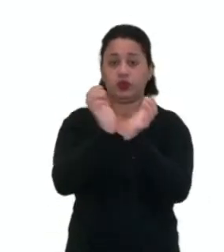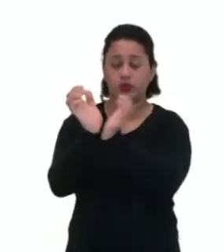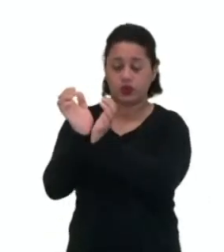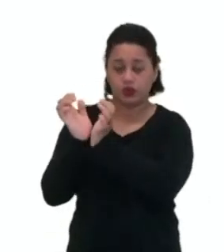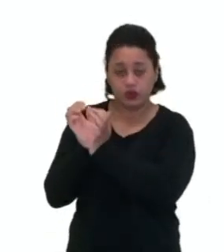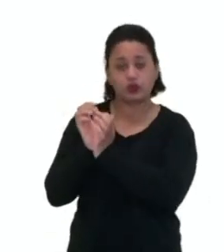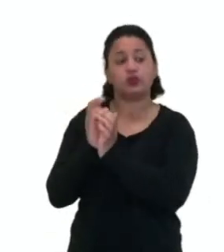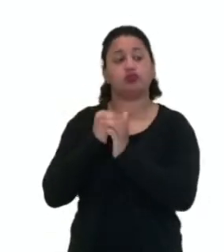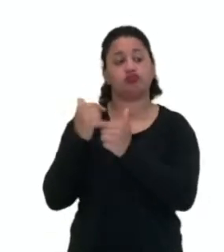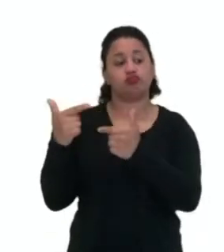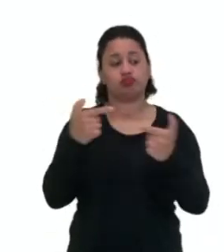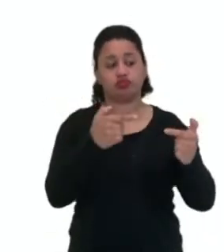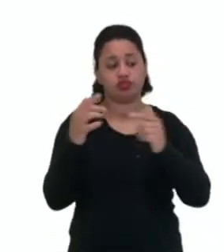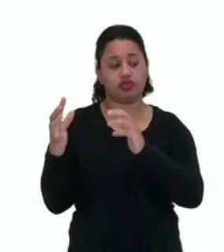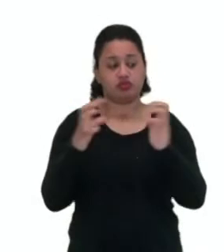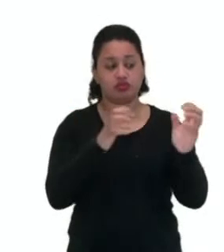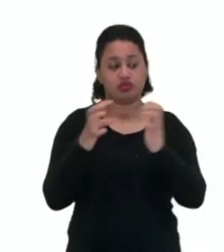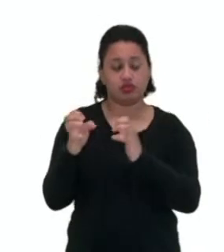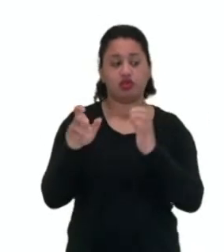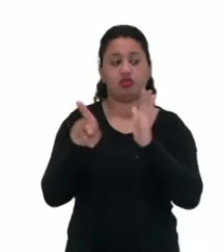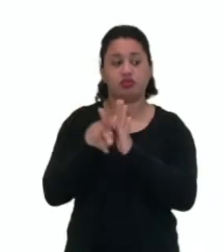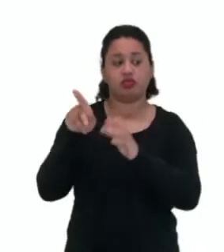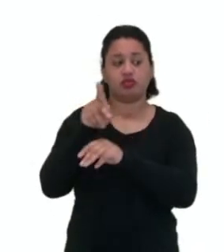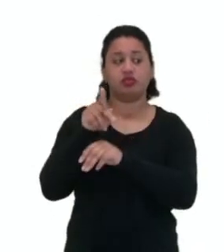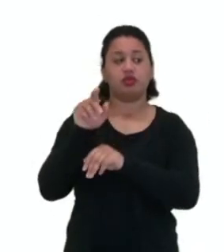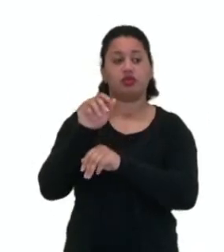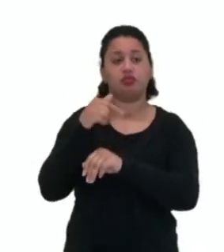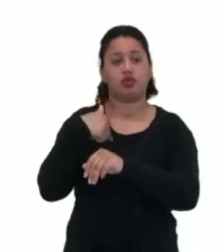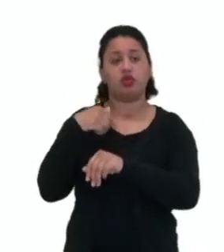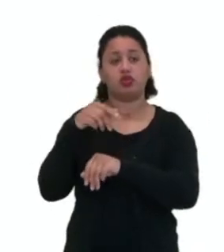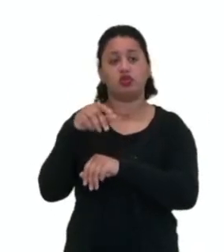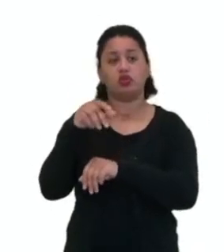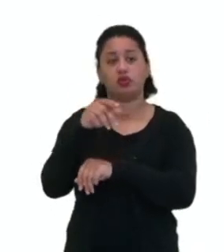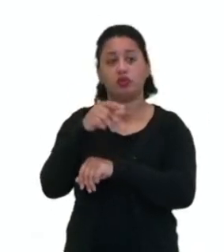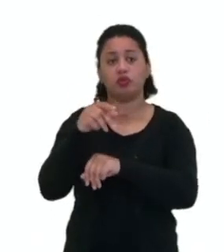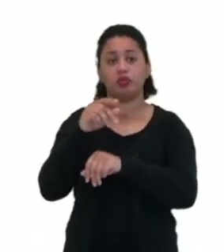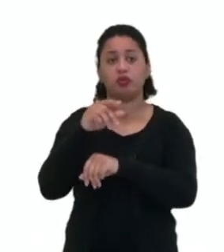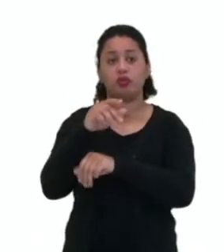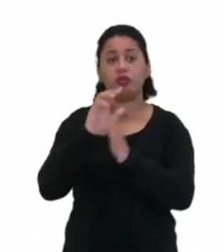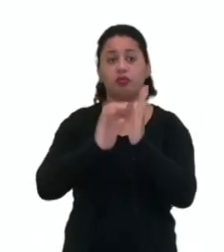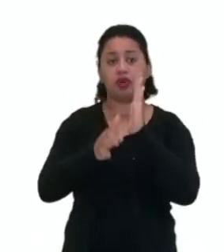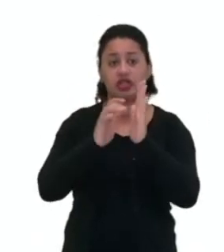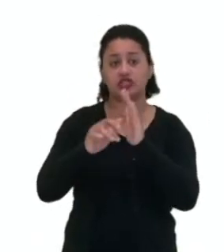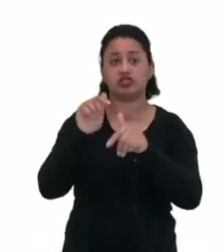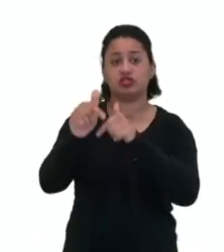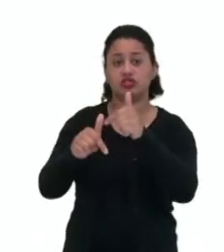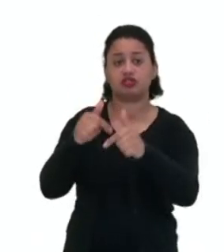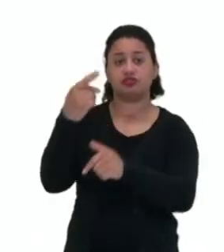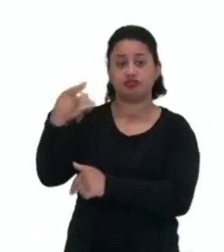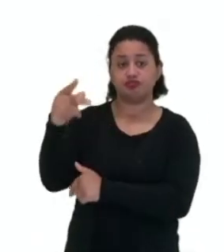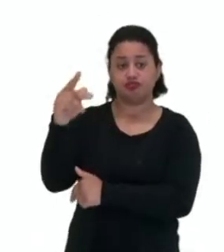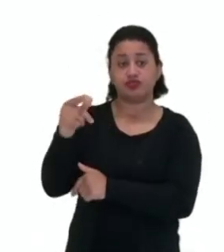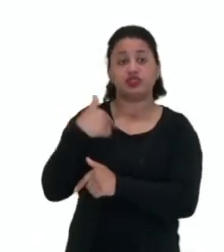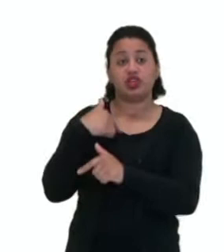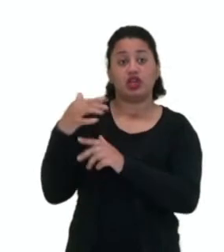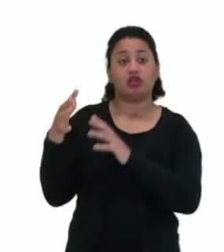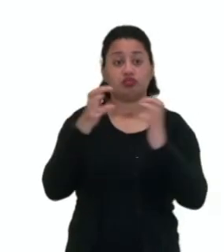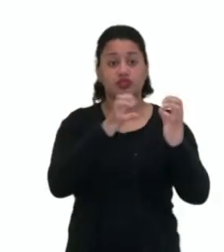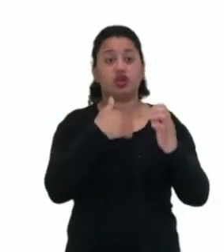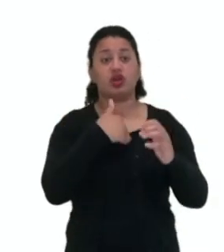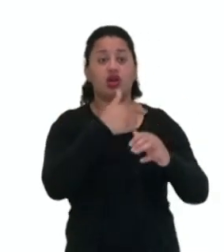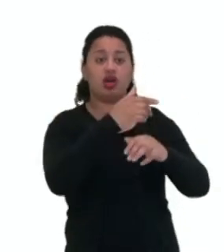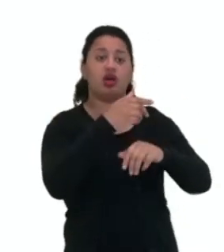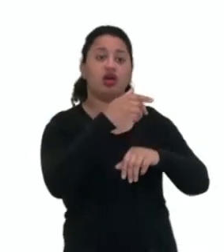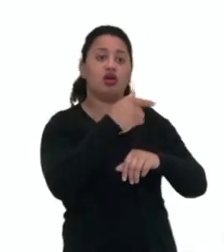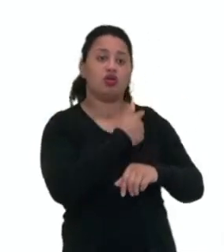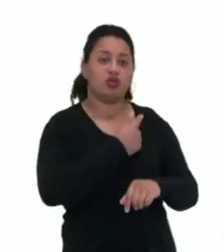guerrilheiros ligados ao Partido dos Trabalhadores Curdos têm promovido atentados ao governo turco com o